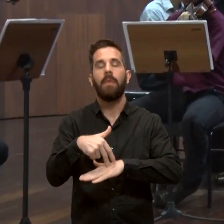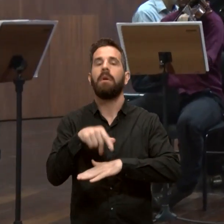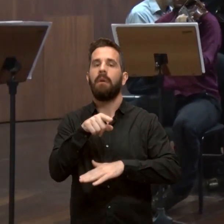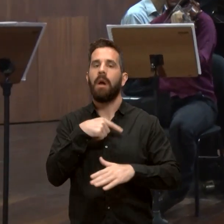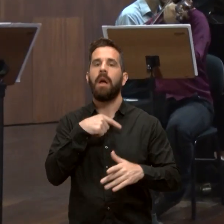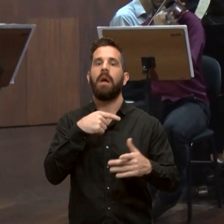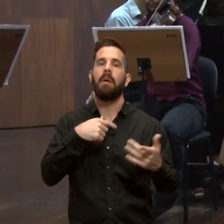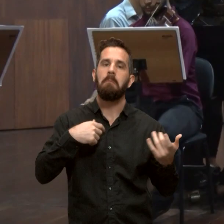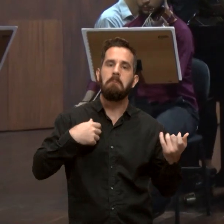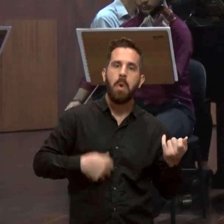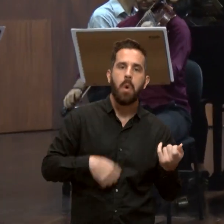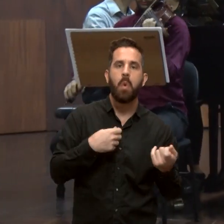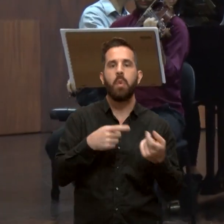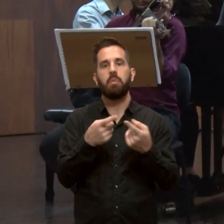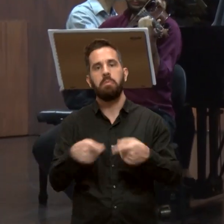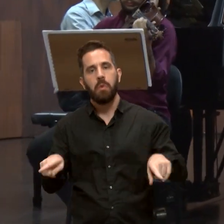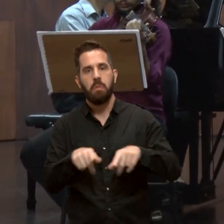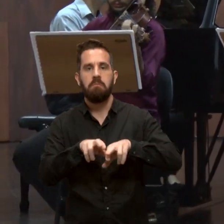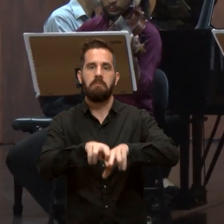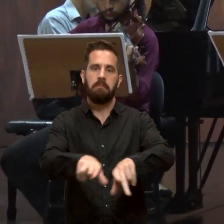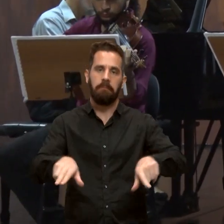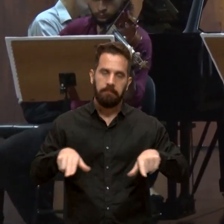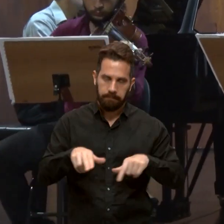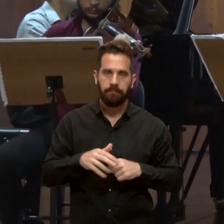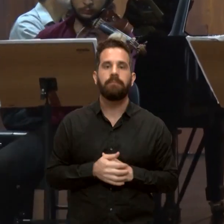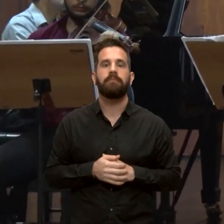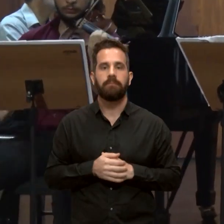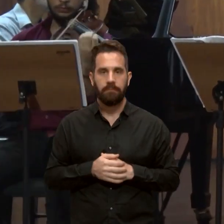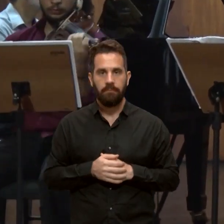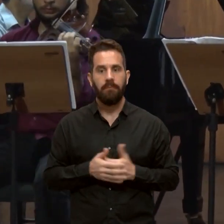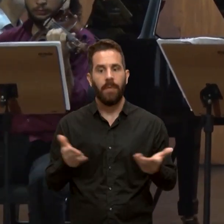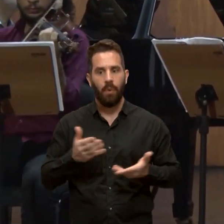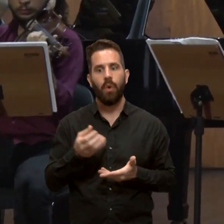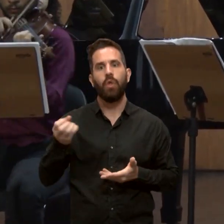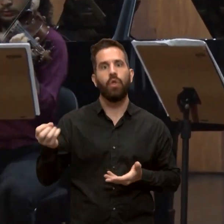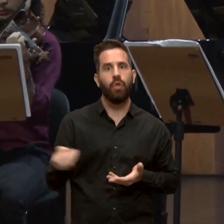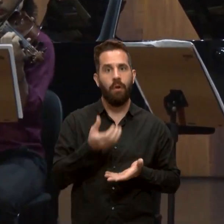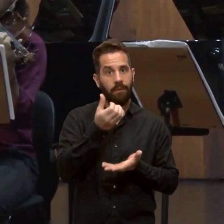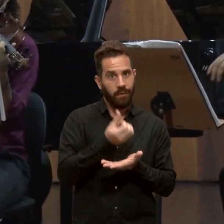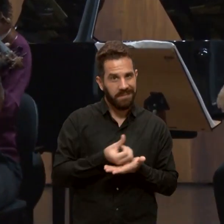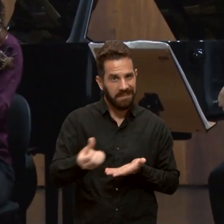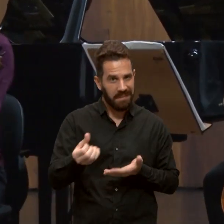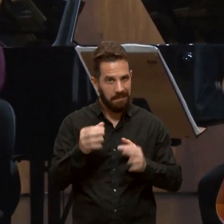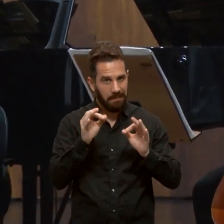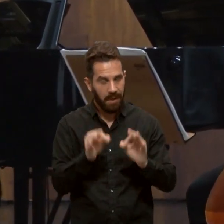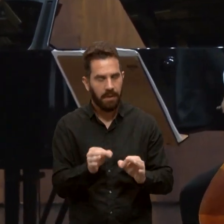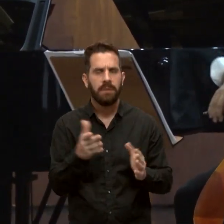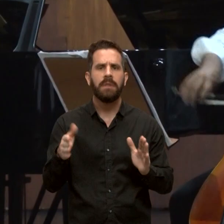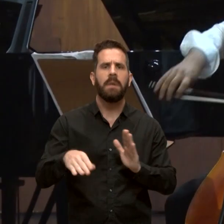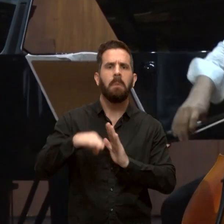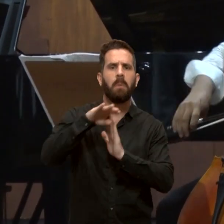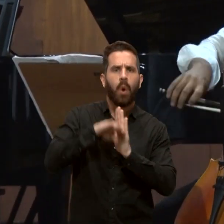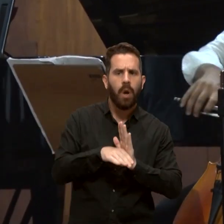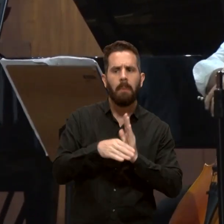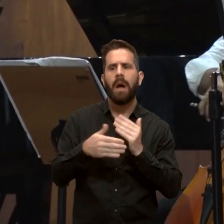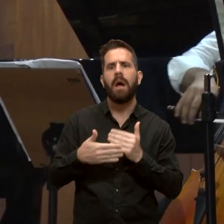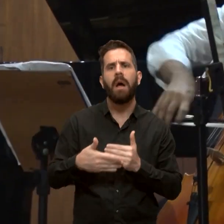pessoas querem ouvir música. E a gente está iniciando aí um novo semestre, né, letivo. Qual que é a programação até o finalzinho aí do